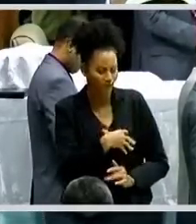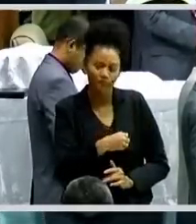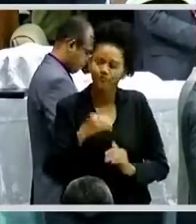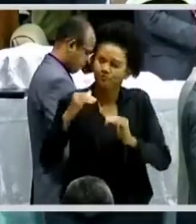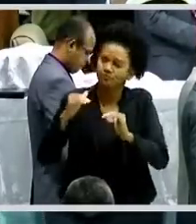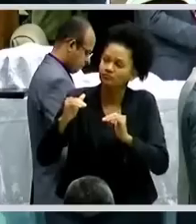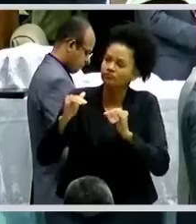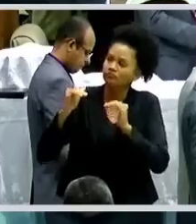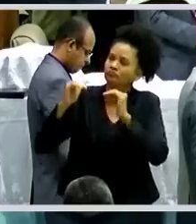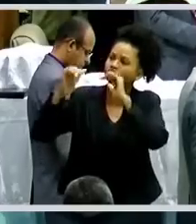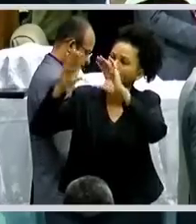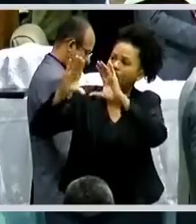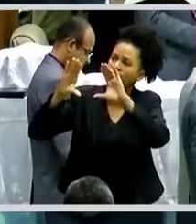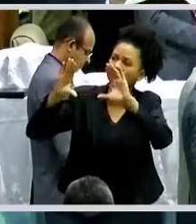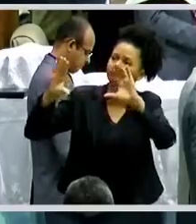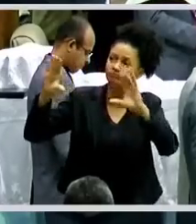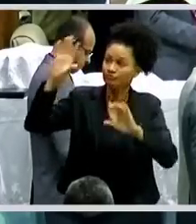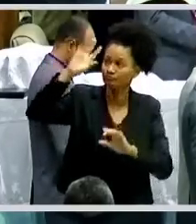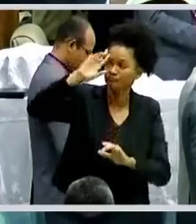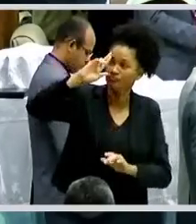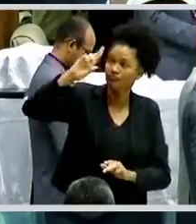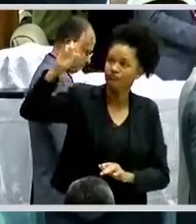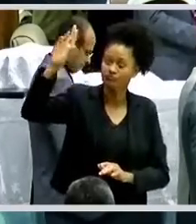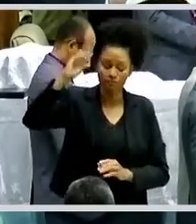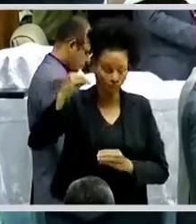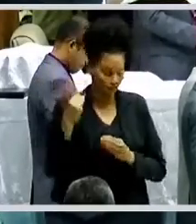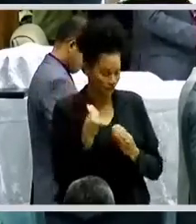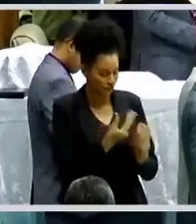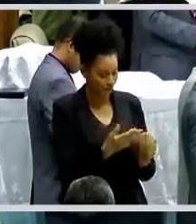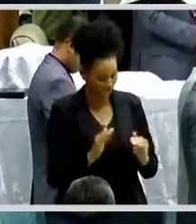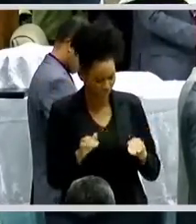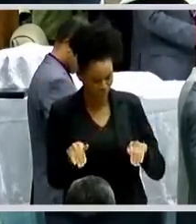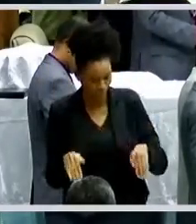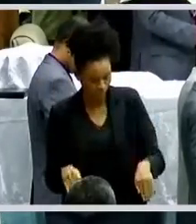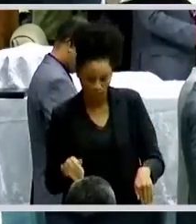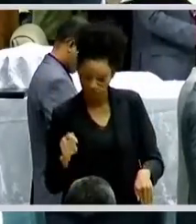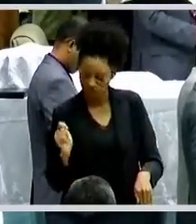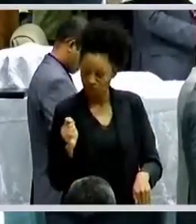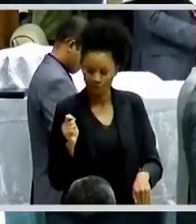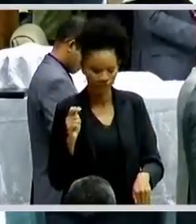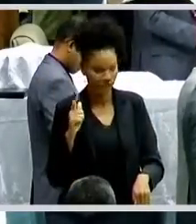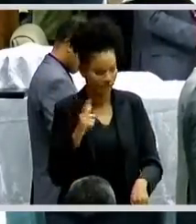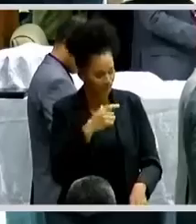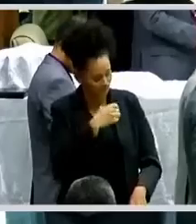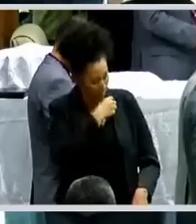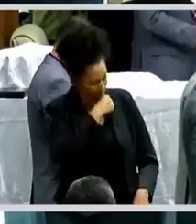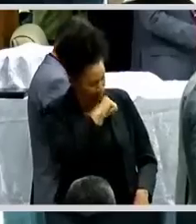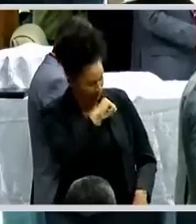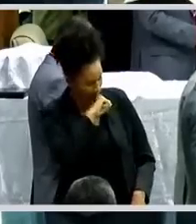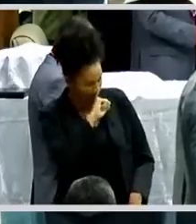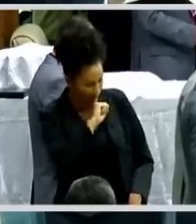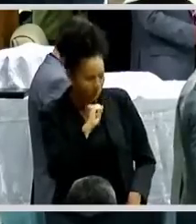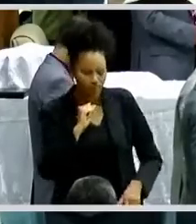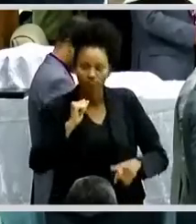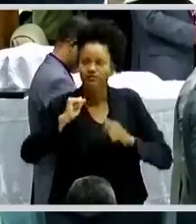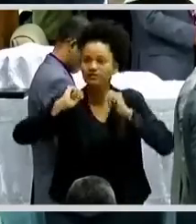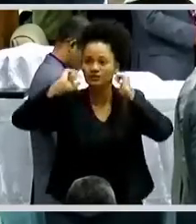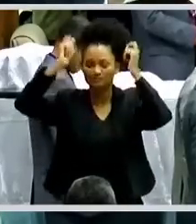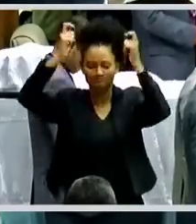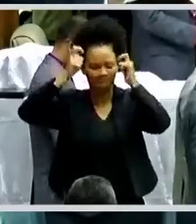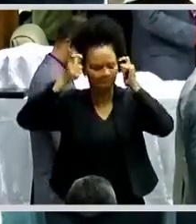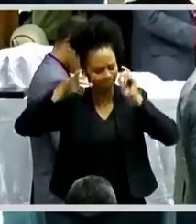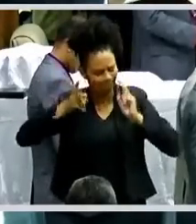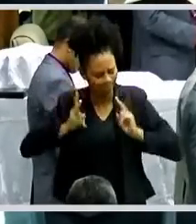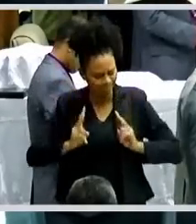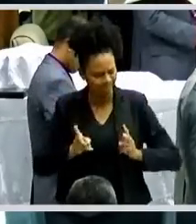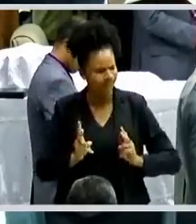Senhor Deus lhe dará o trono de Davi, seu pai, e reinará eternamente na casa de Jacó,